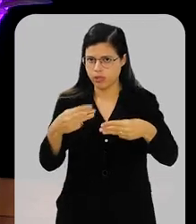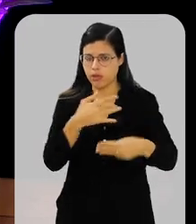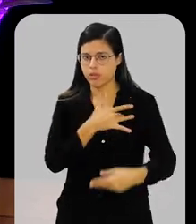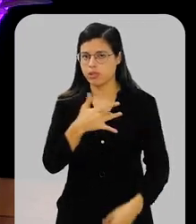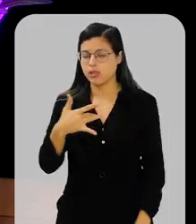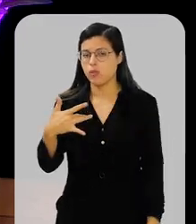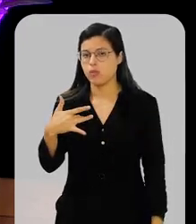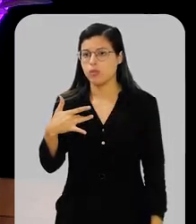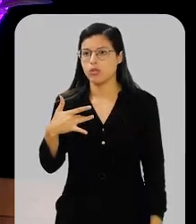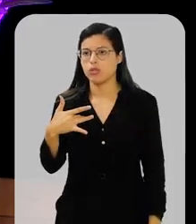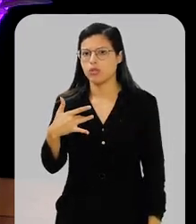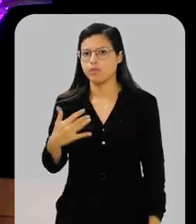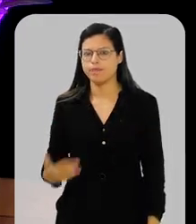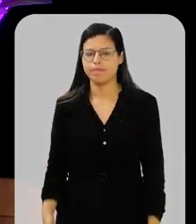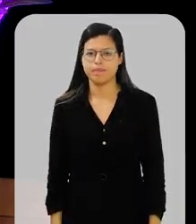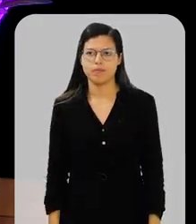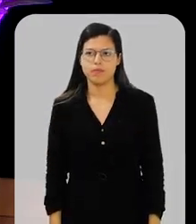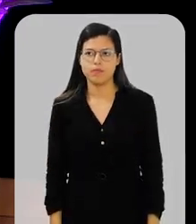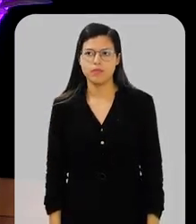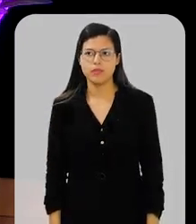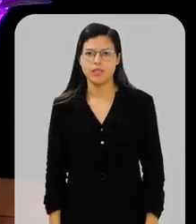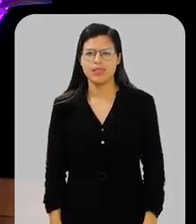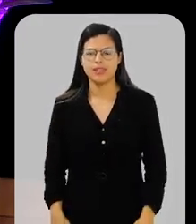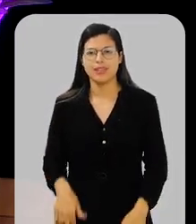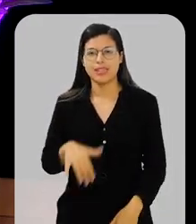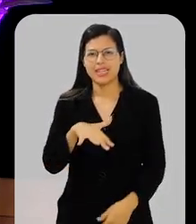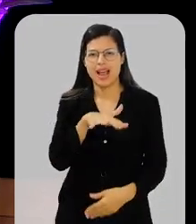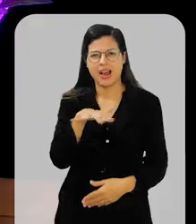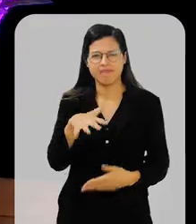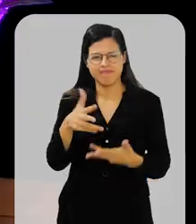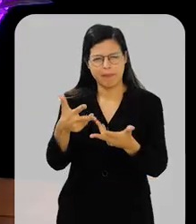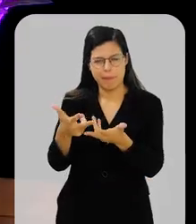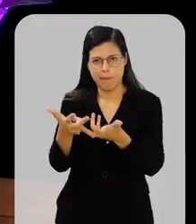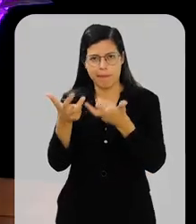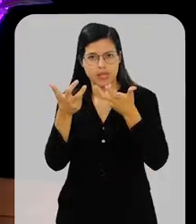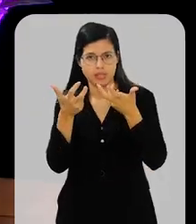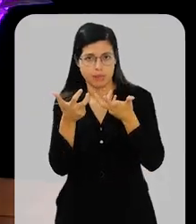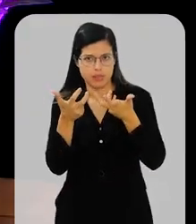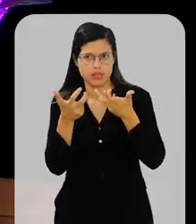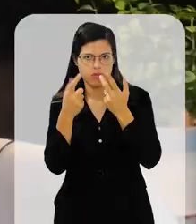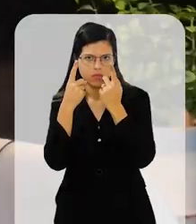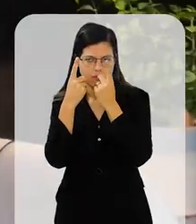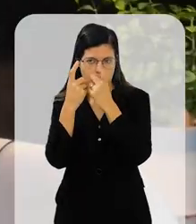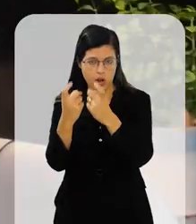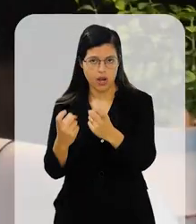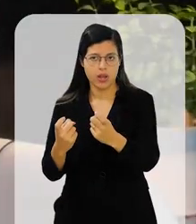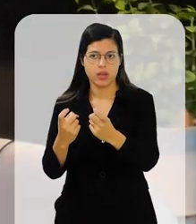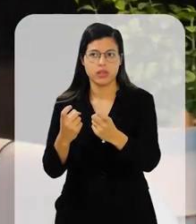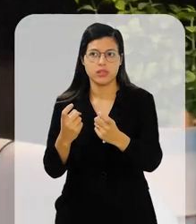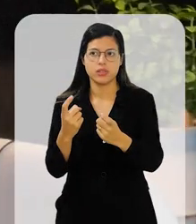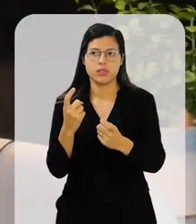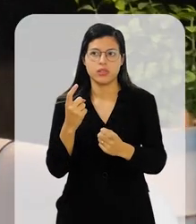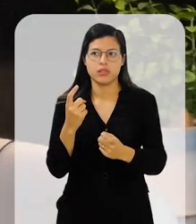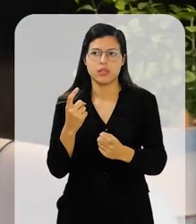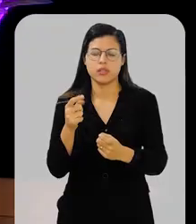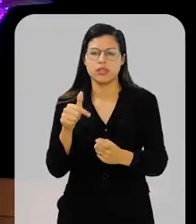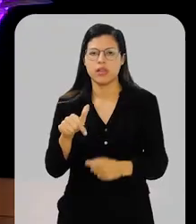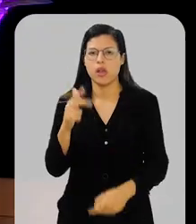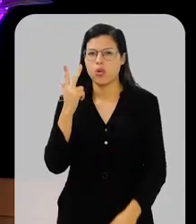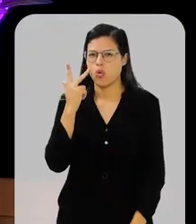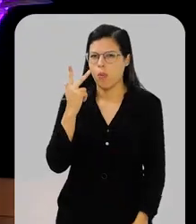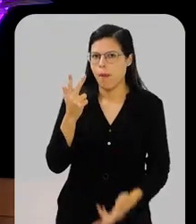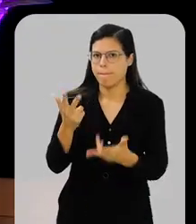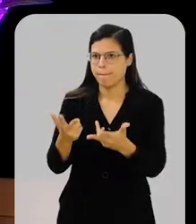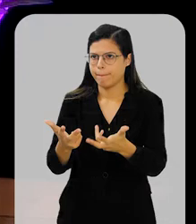Saúde. No aspecto percepção do quadro de violência, é comum a